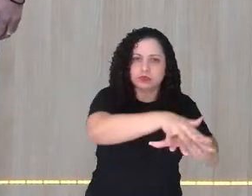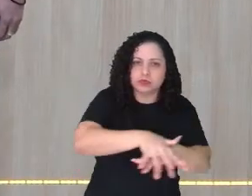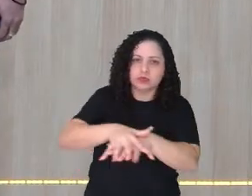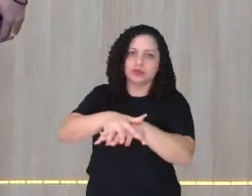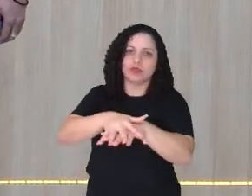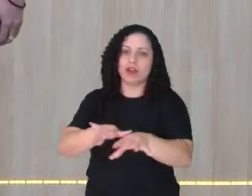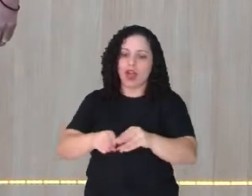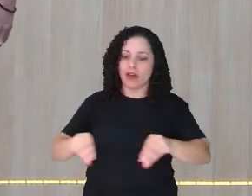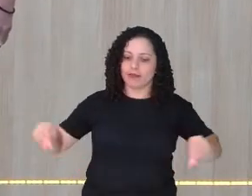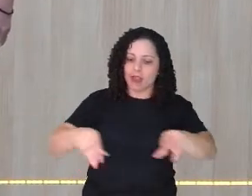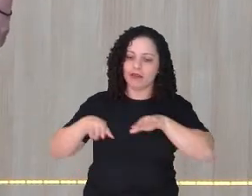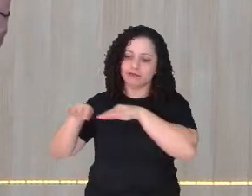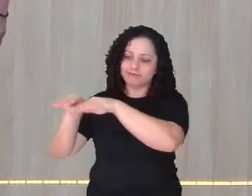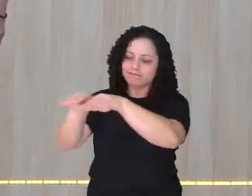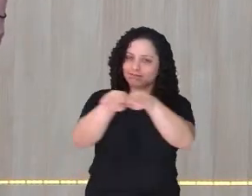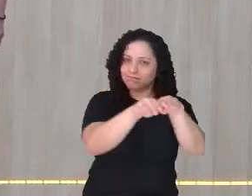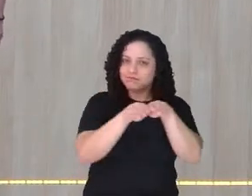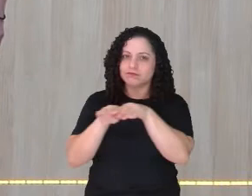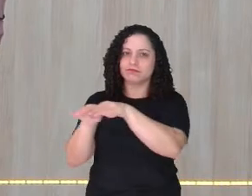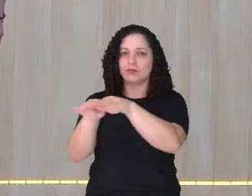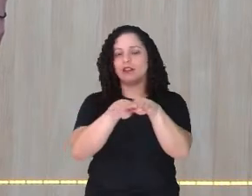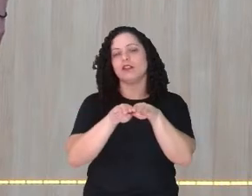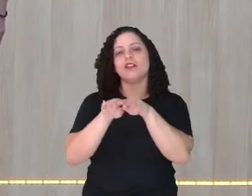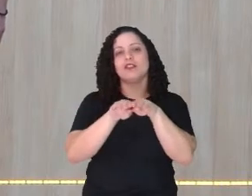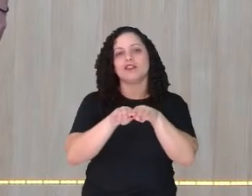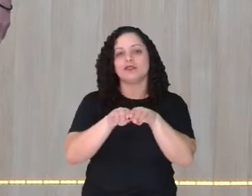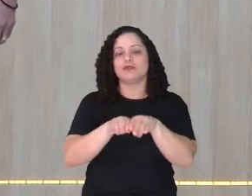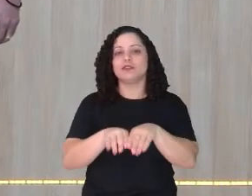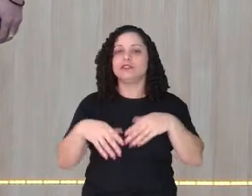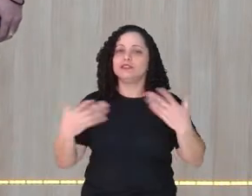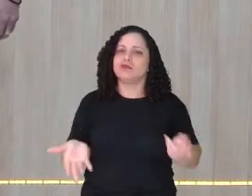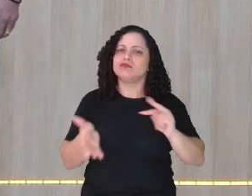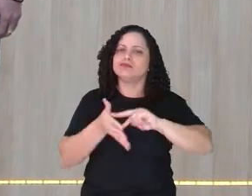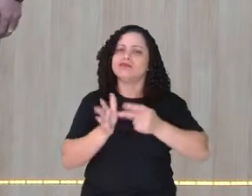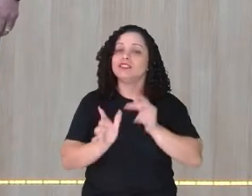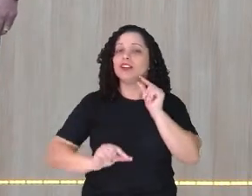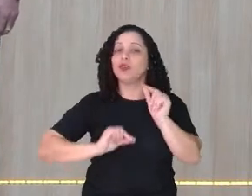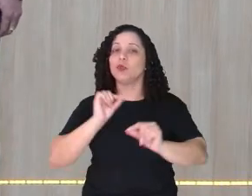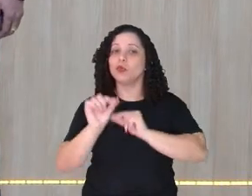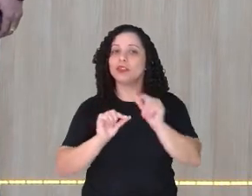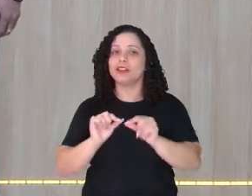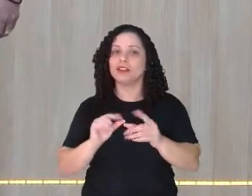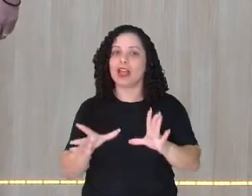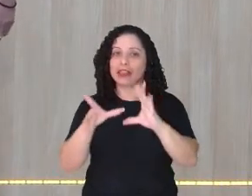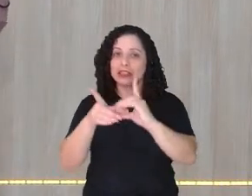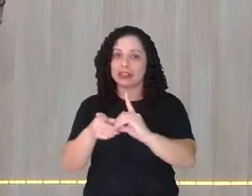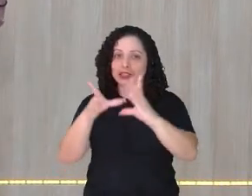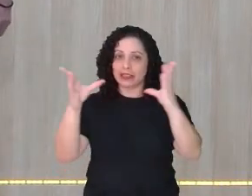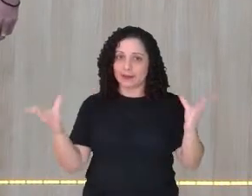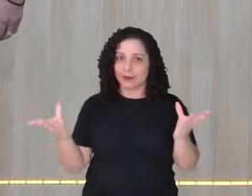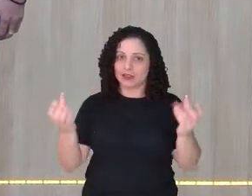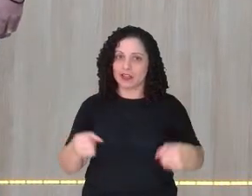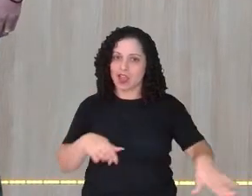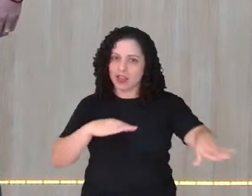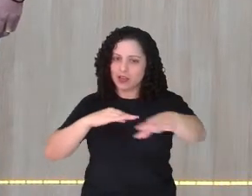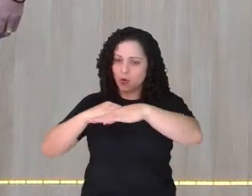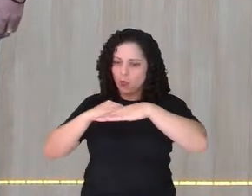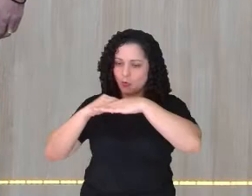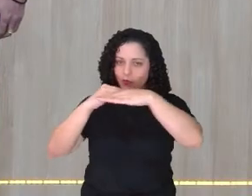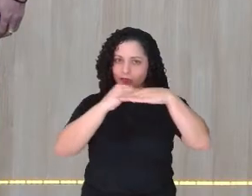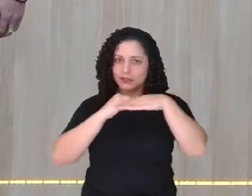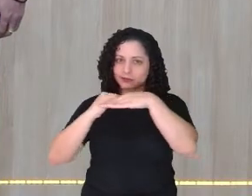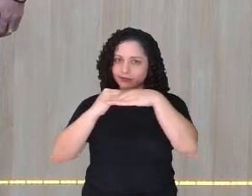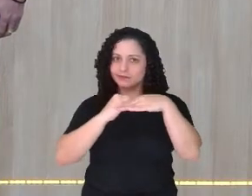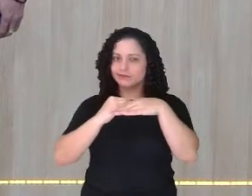terra de uma forma justa e tudo mais, a gente está pensando em quê? Democracia, certo?